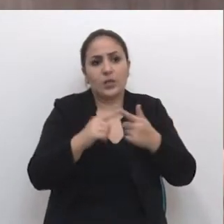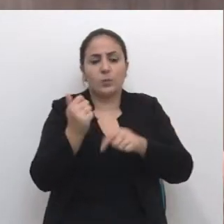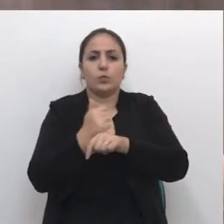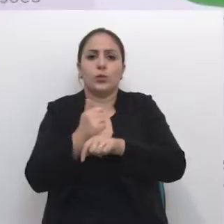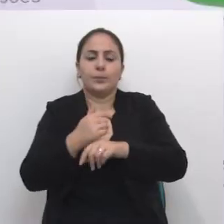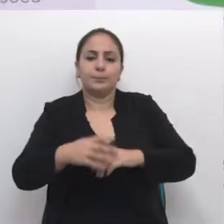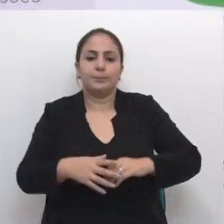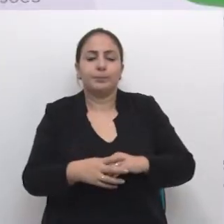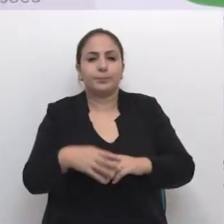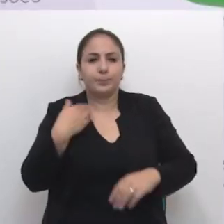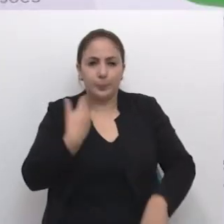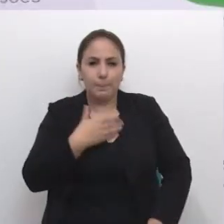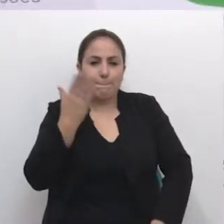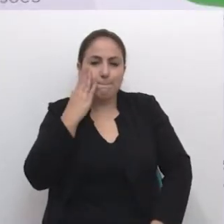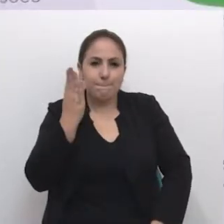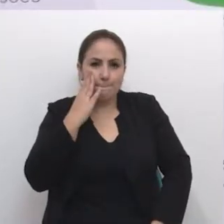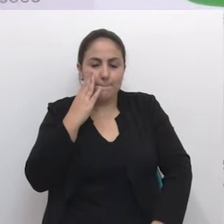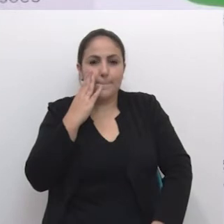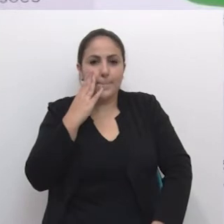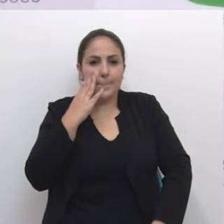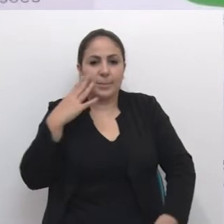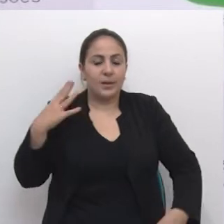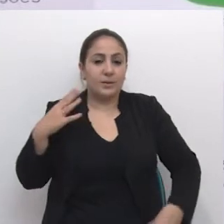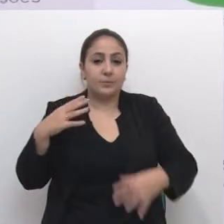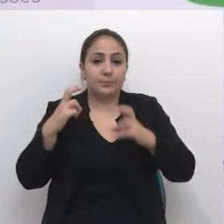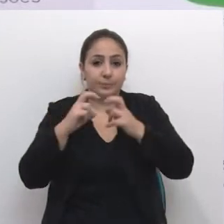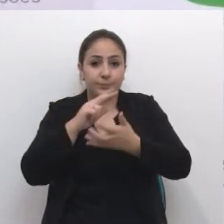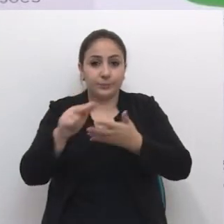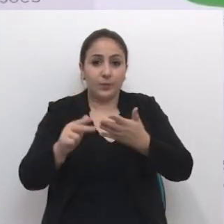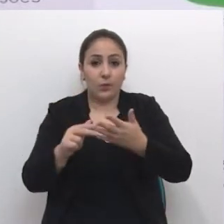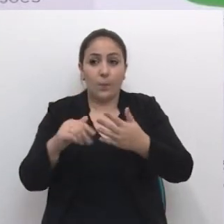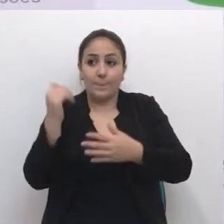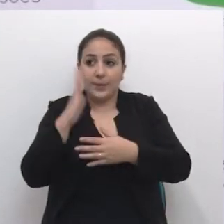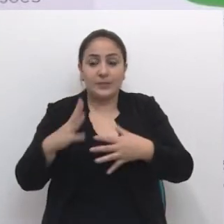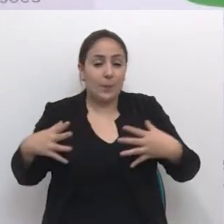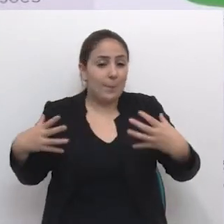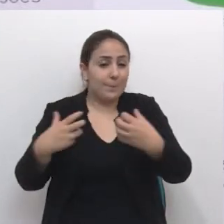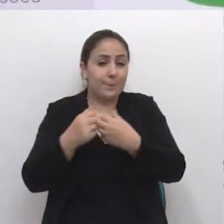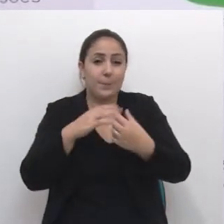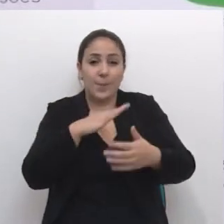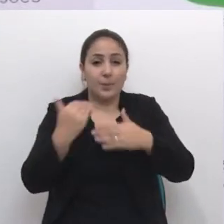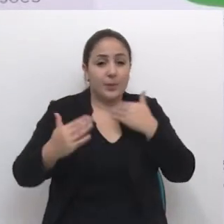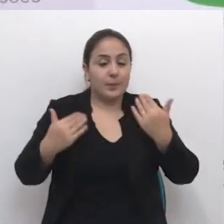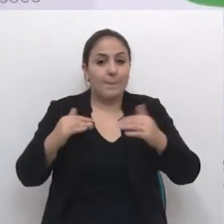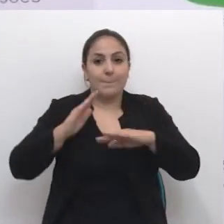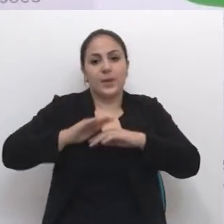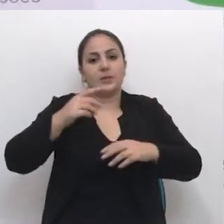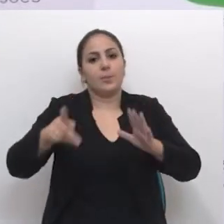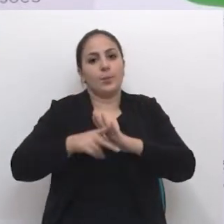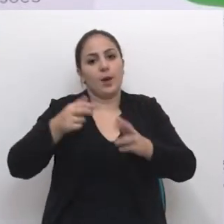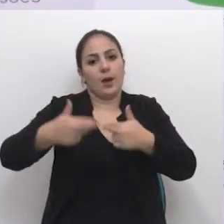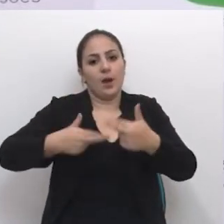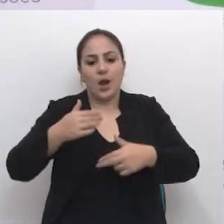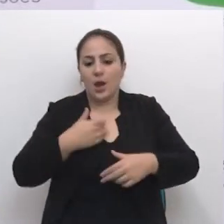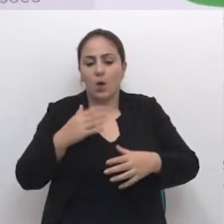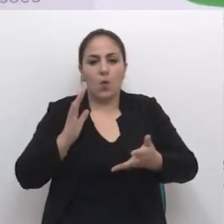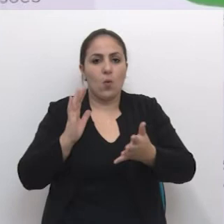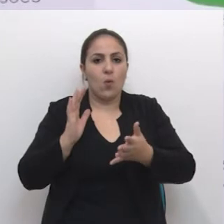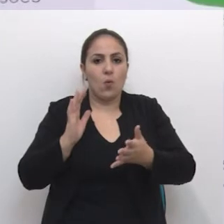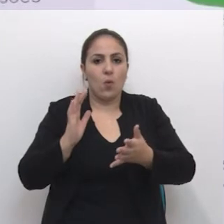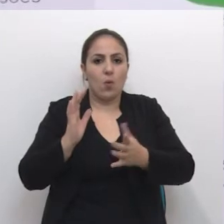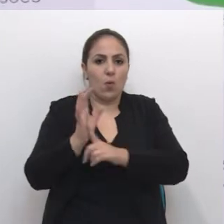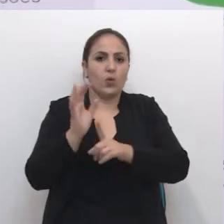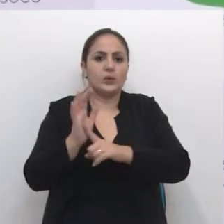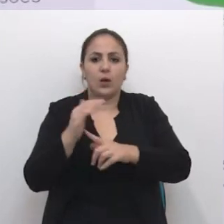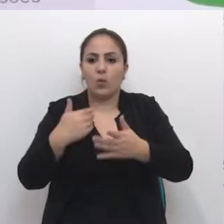Eu sei que não vão gostar do que eu estou falando. Para todos. Porque no volante não é lugar de gente usando droga. Então tem que ser para